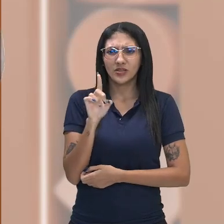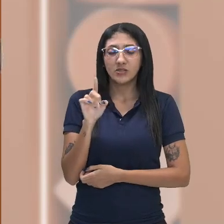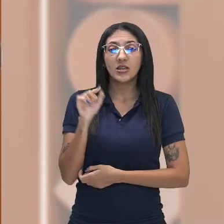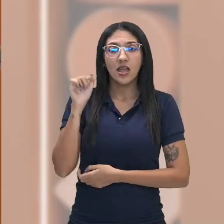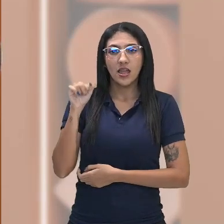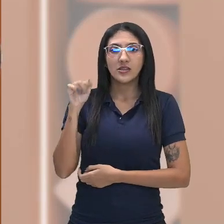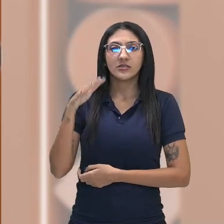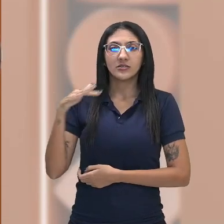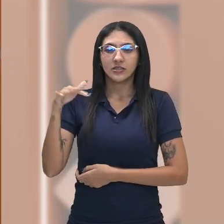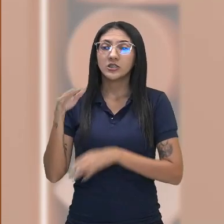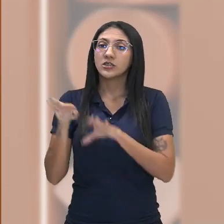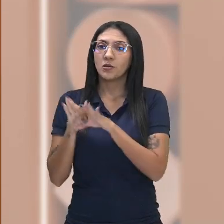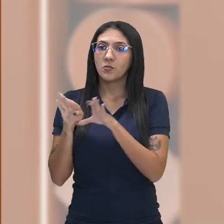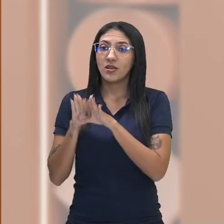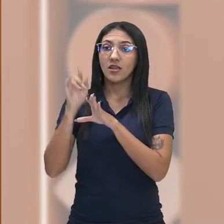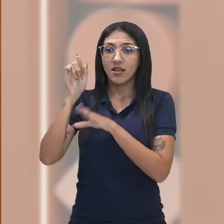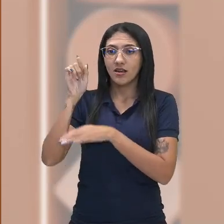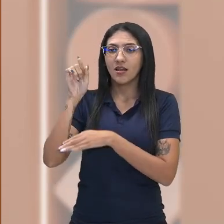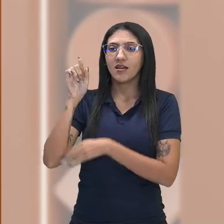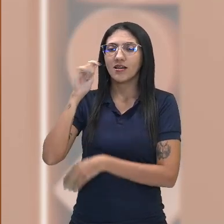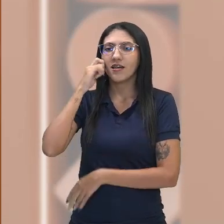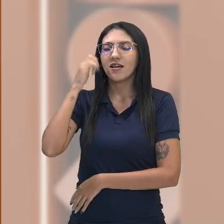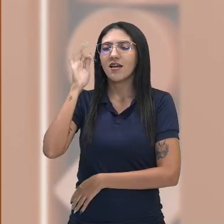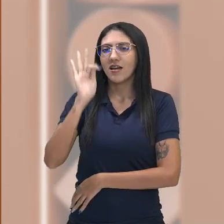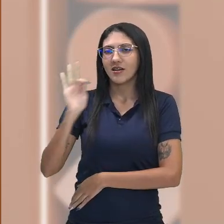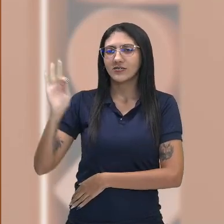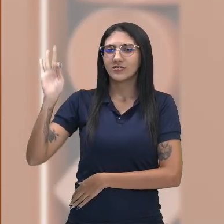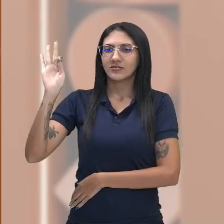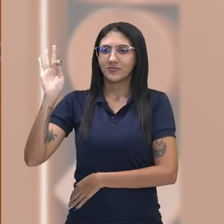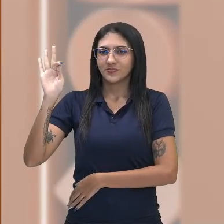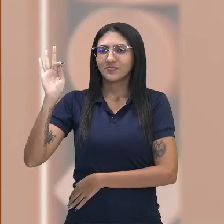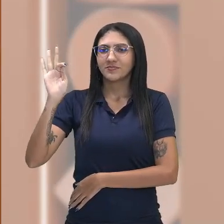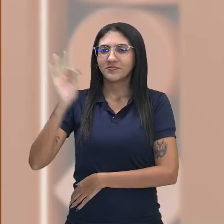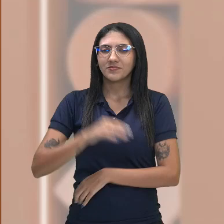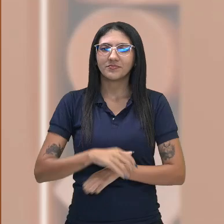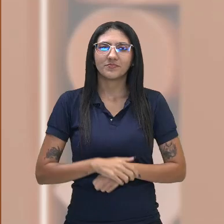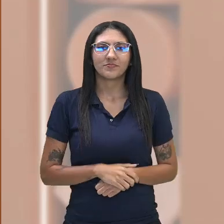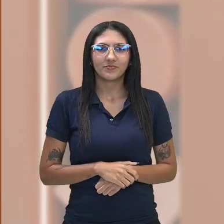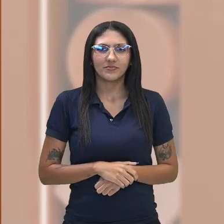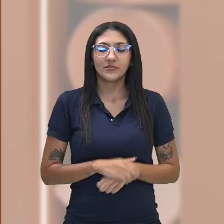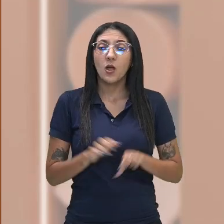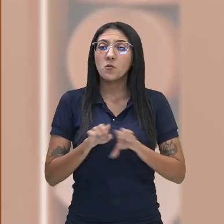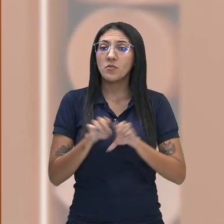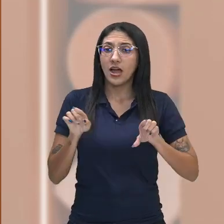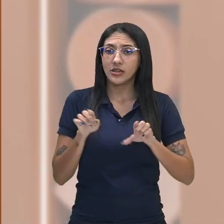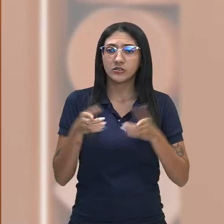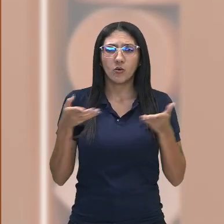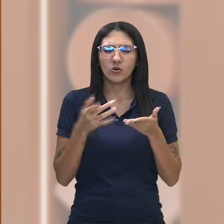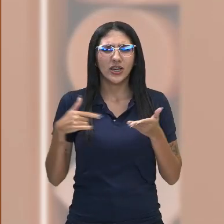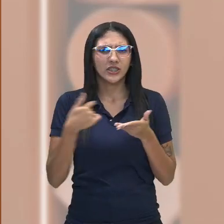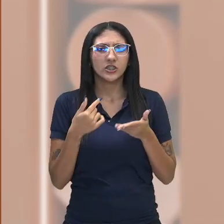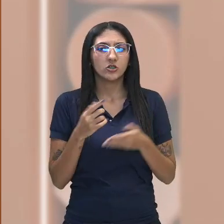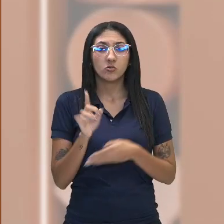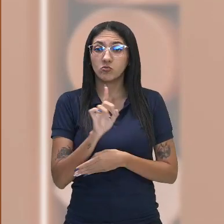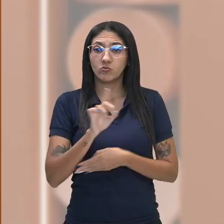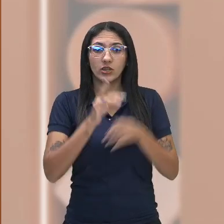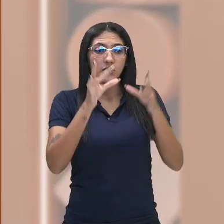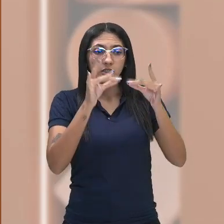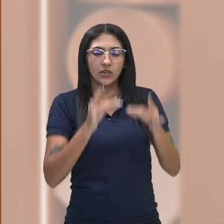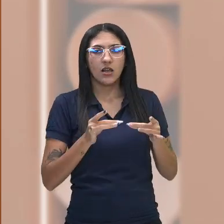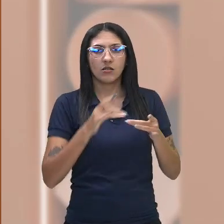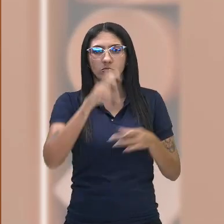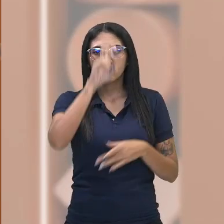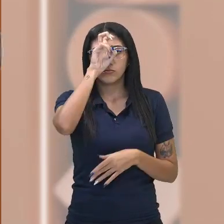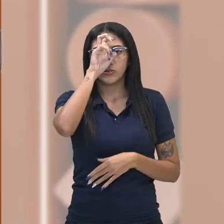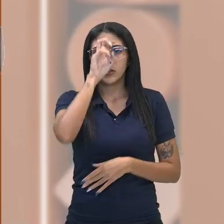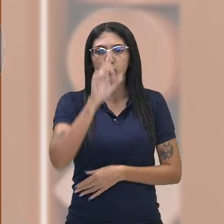desenvolveu dentro do continente africano. Mas nós não iremos abordar agora aqui o povo egípcio, porque